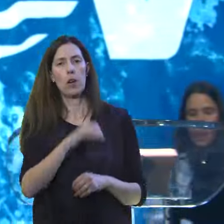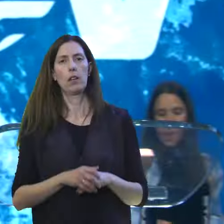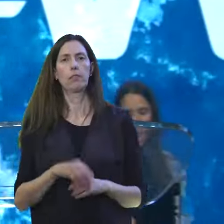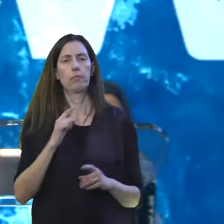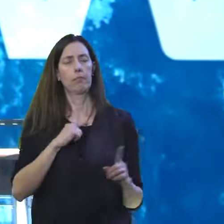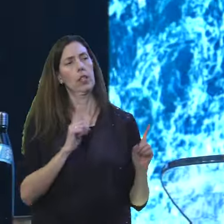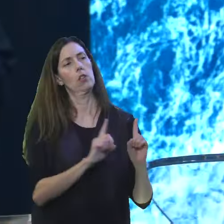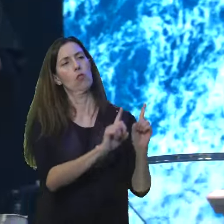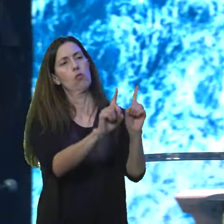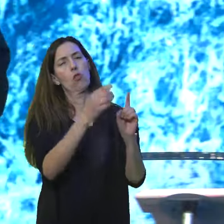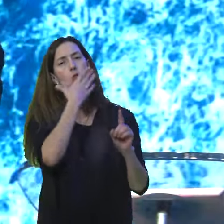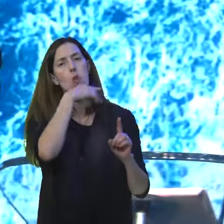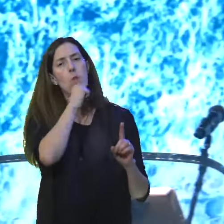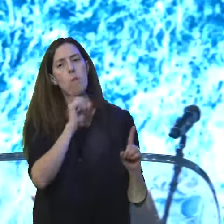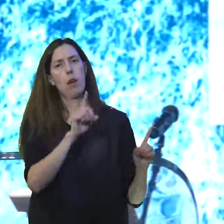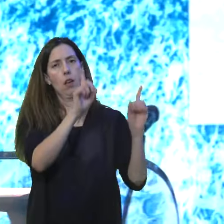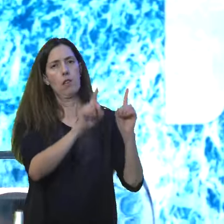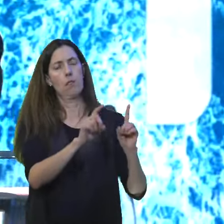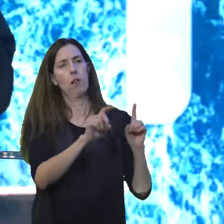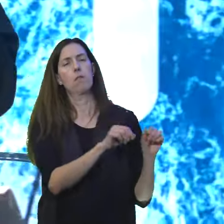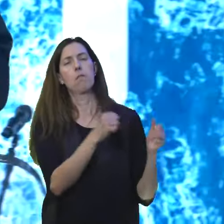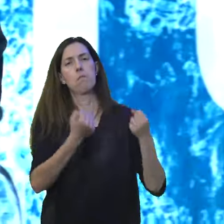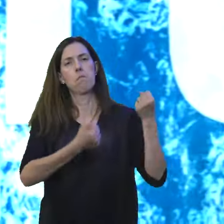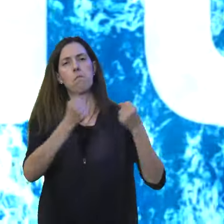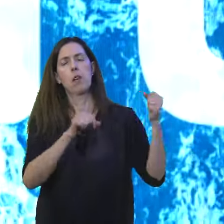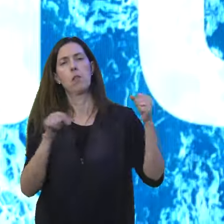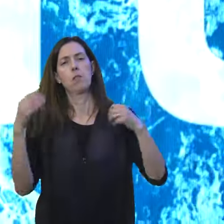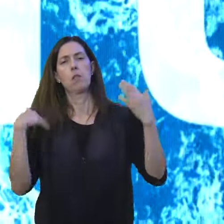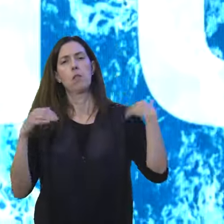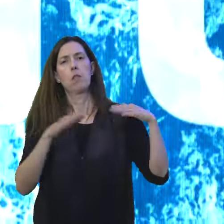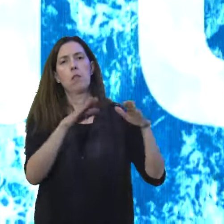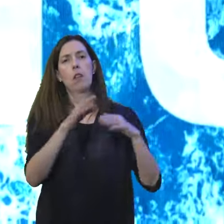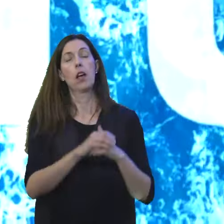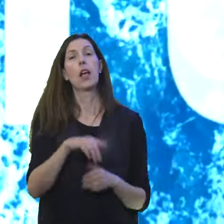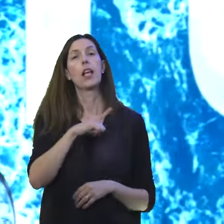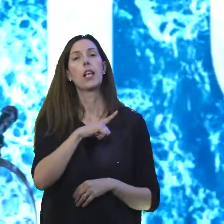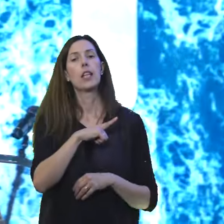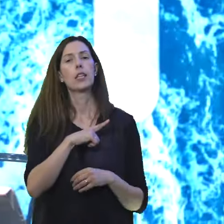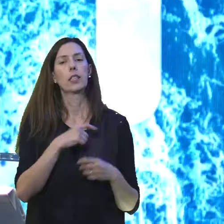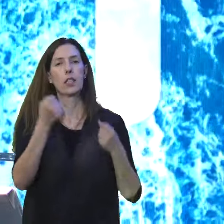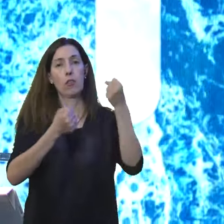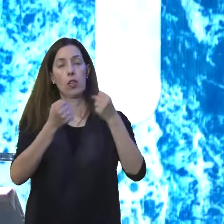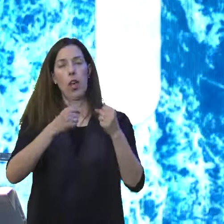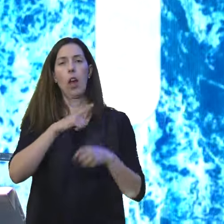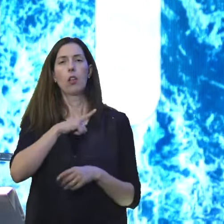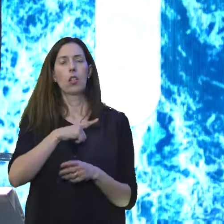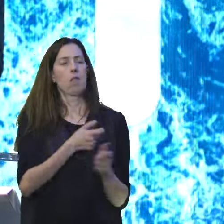saiu com o pai dele, entrou no carro, andou de carro, e o carro dele foi alvejado de tiros.